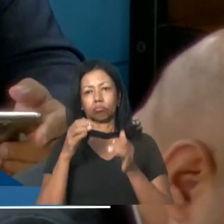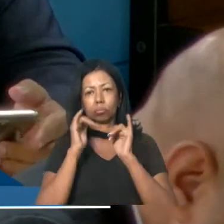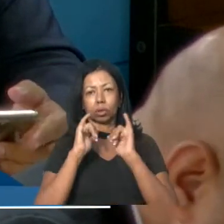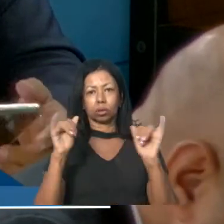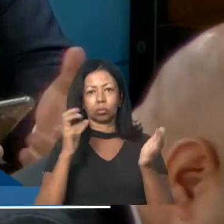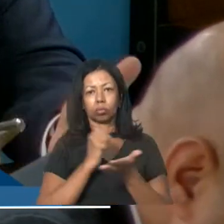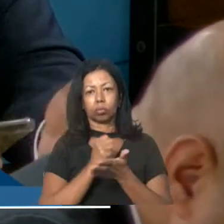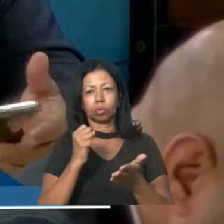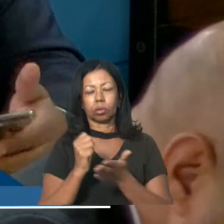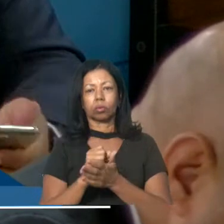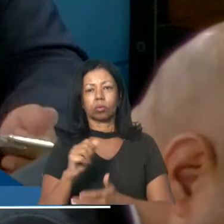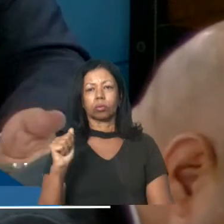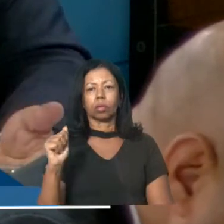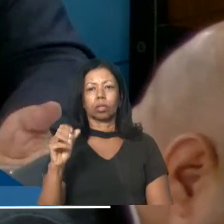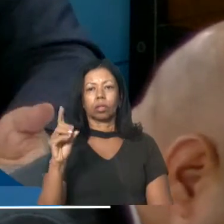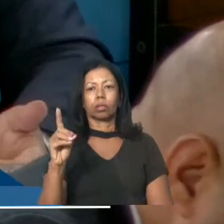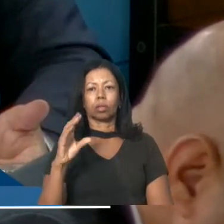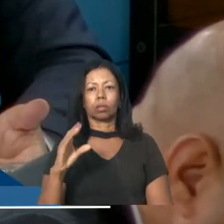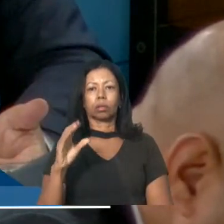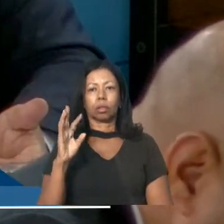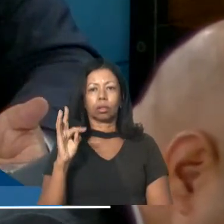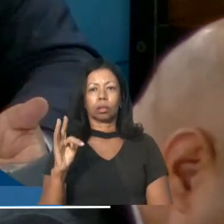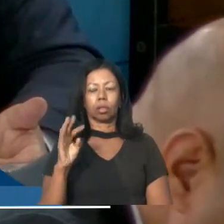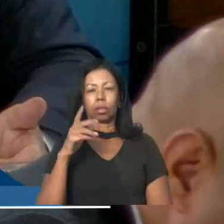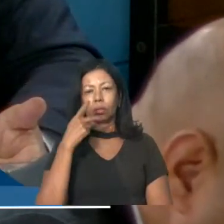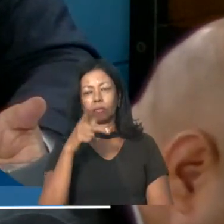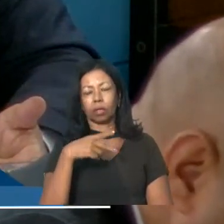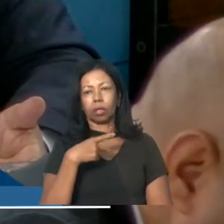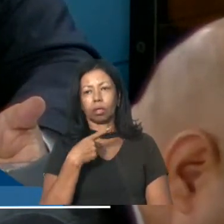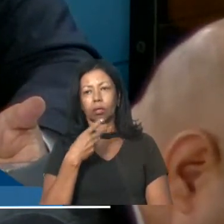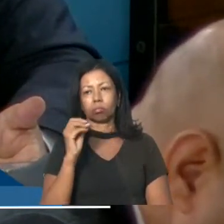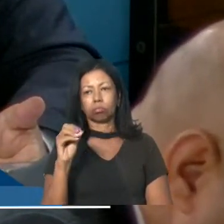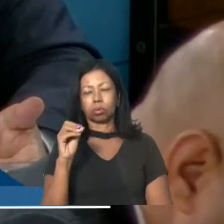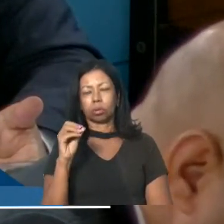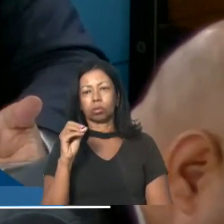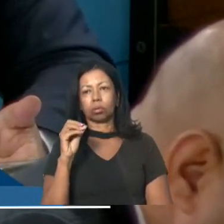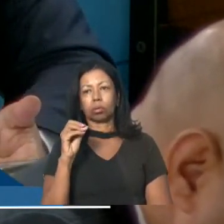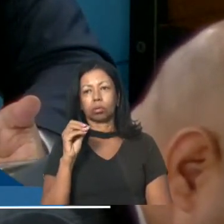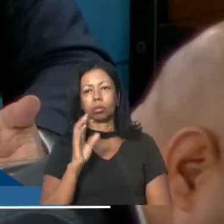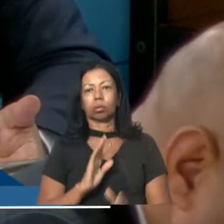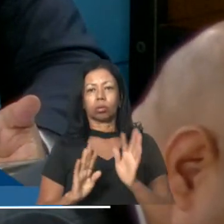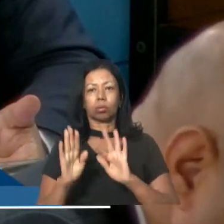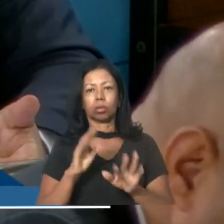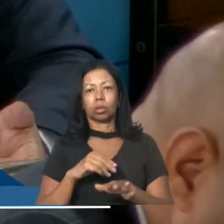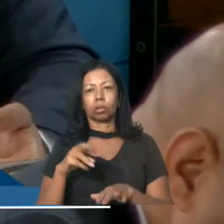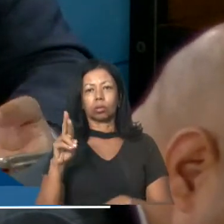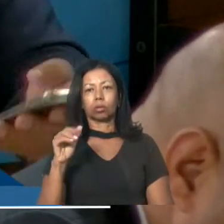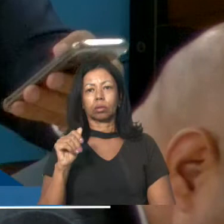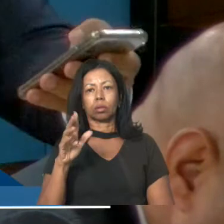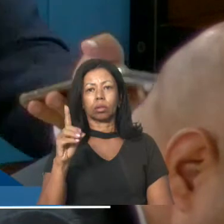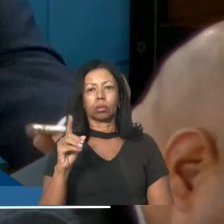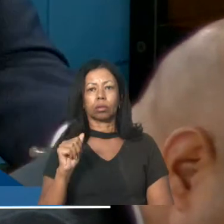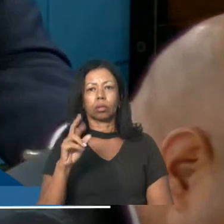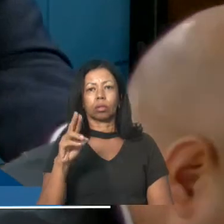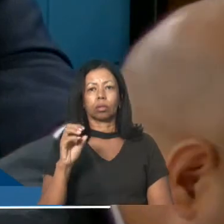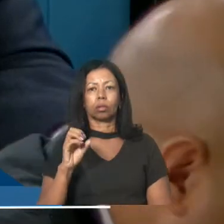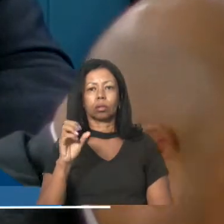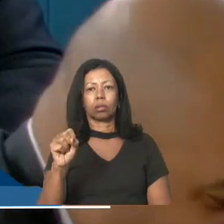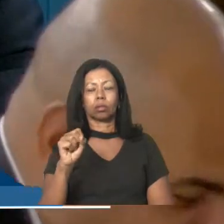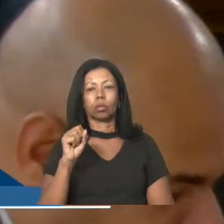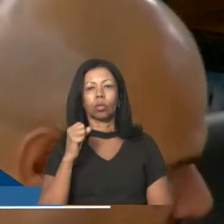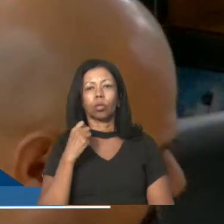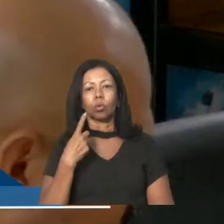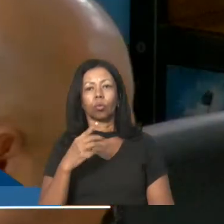do contrato com a DCT, que fiscaliza, que controla, que monitora os radares. Mais